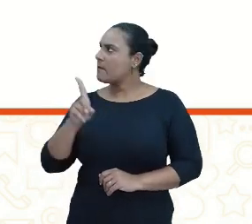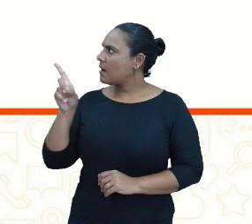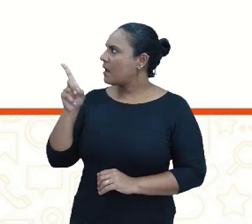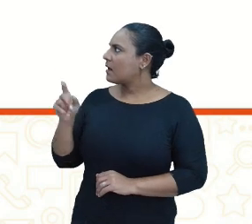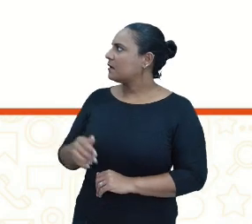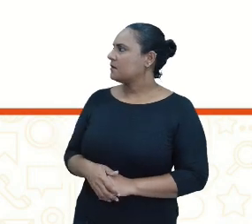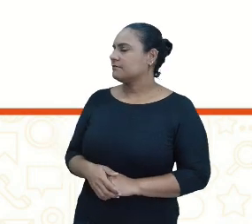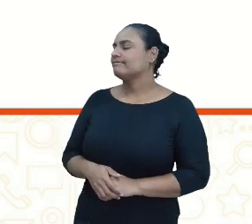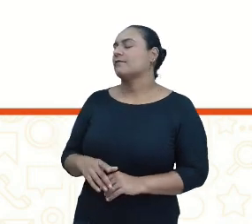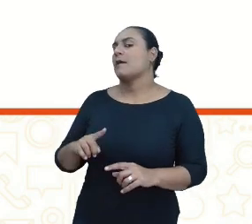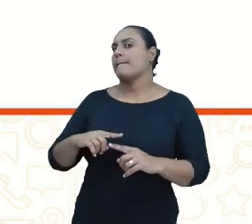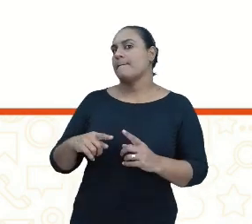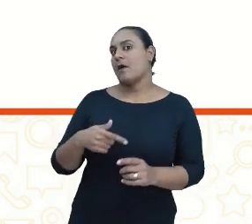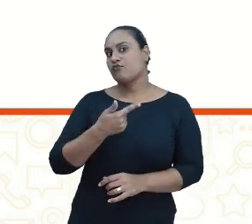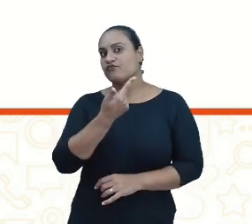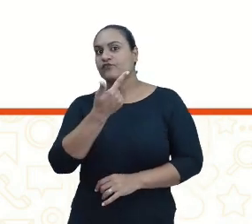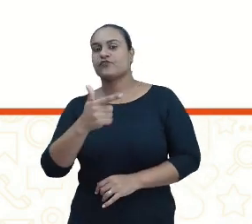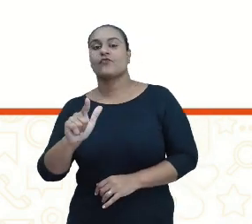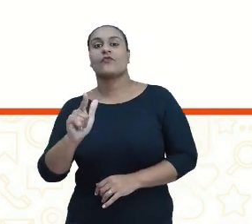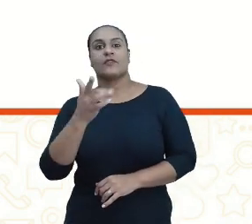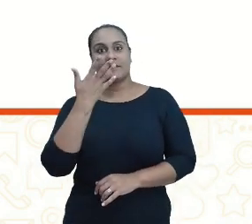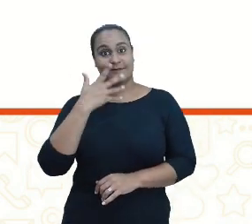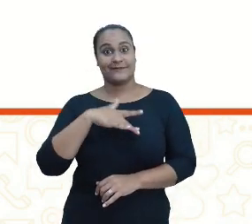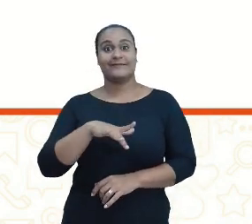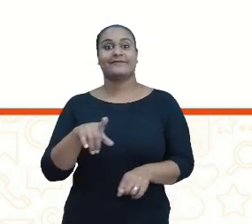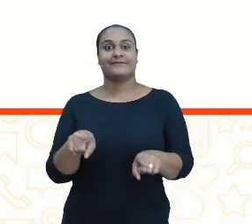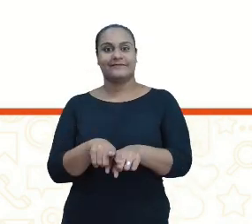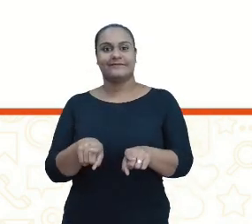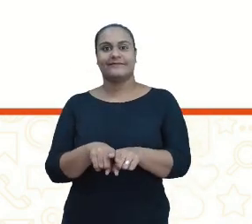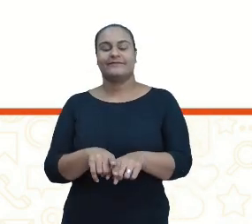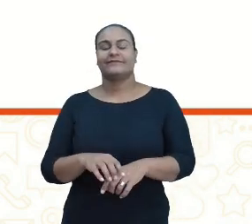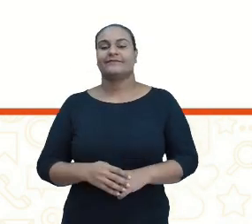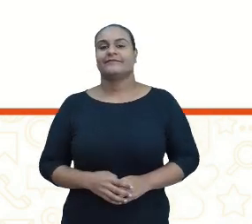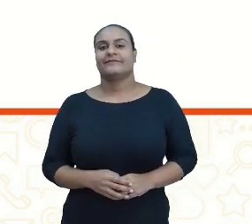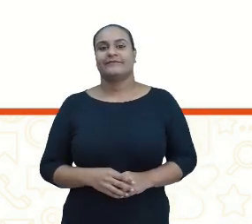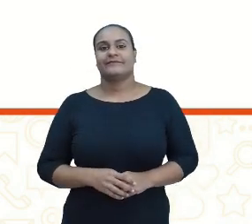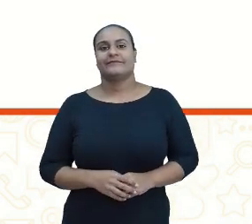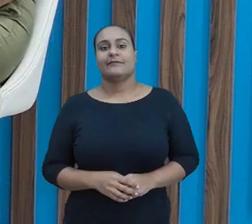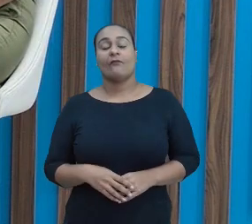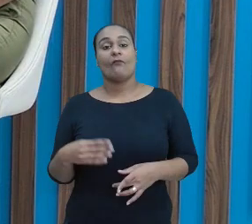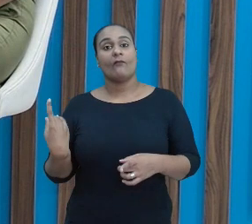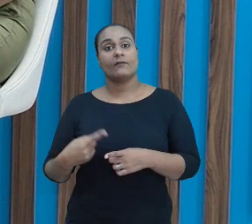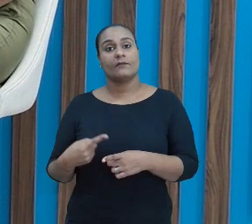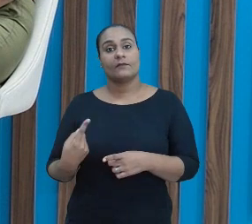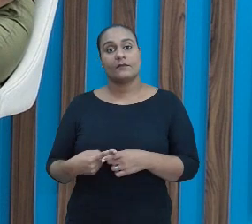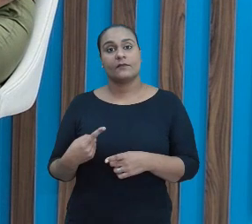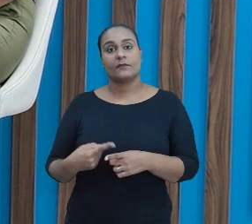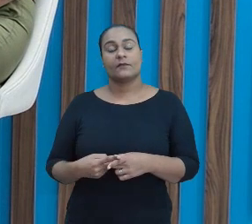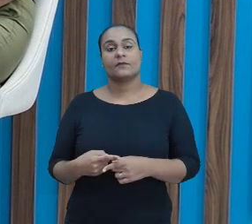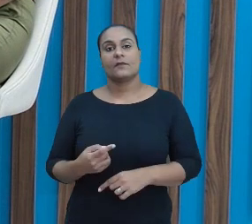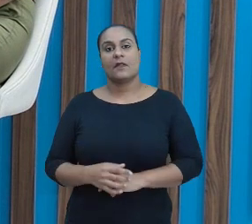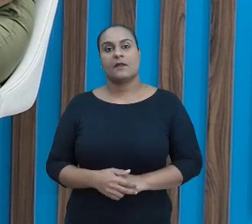estudante, mas para todos os outros, não foi, Emília? Isso, porque quando a gente